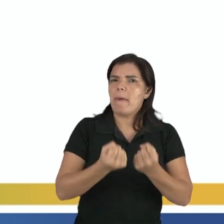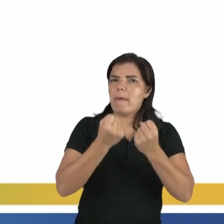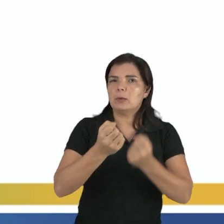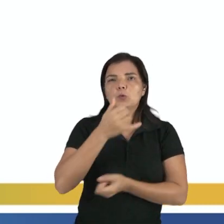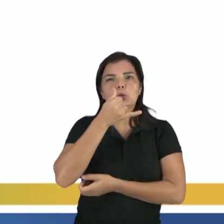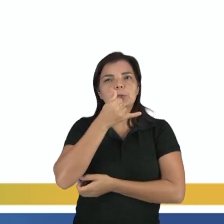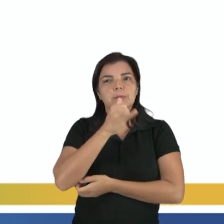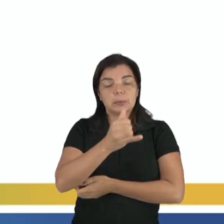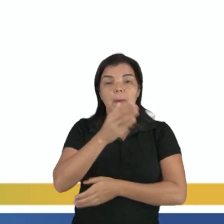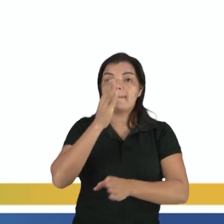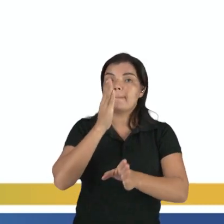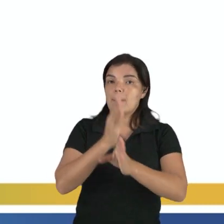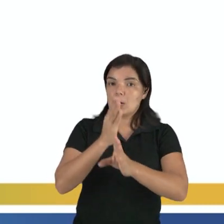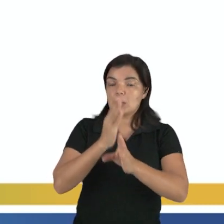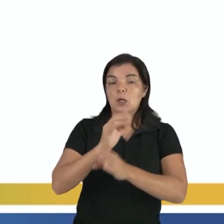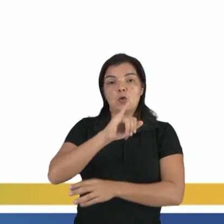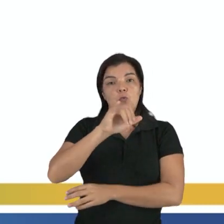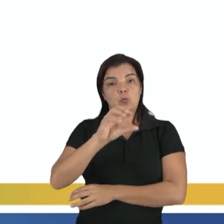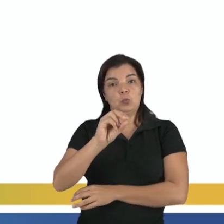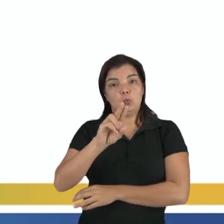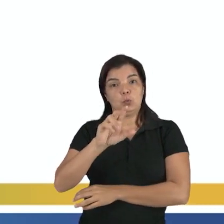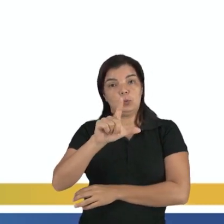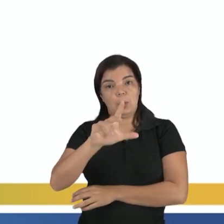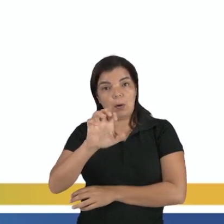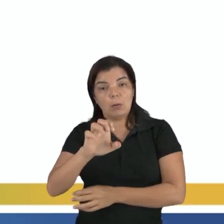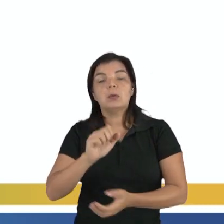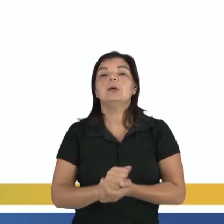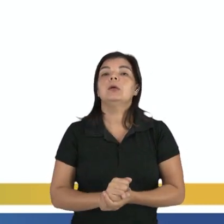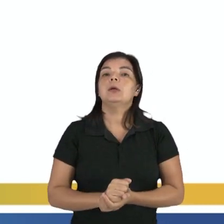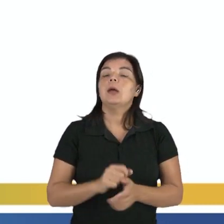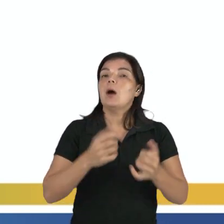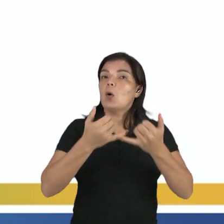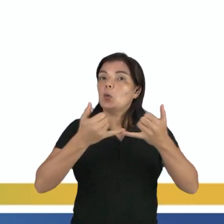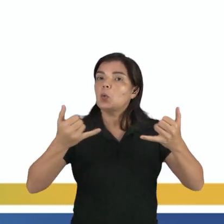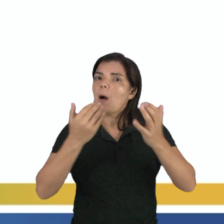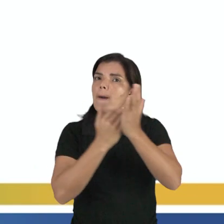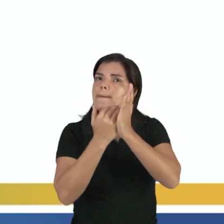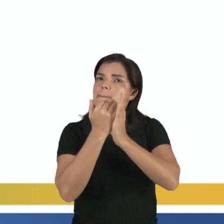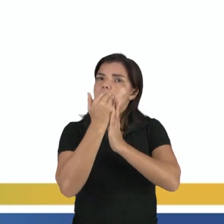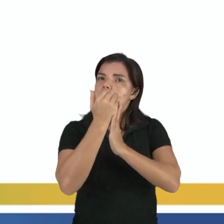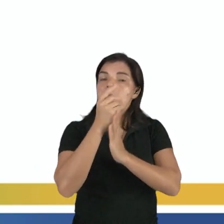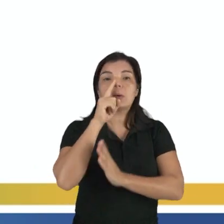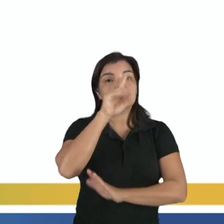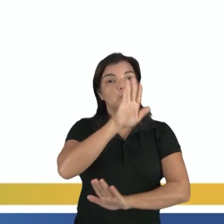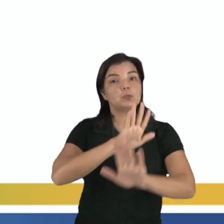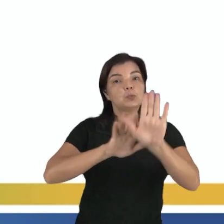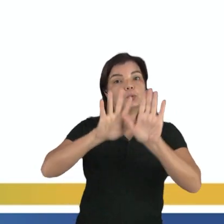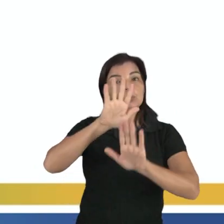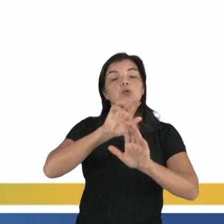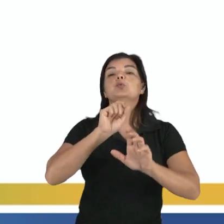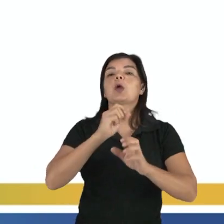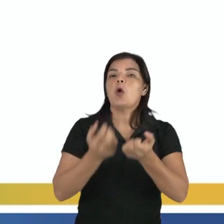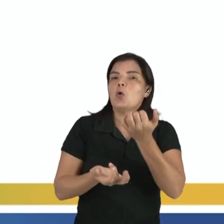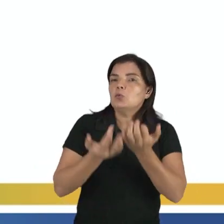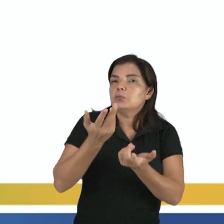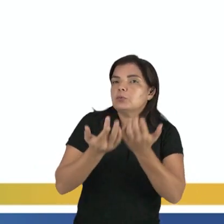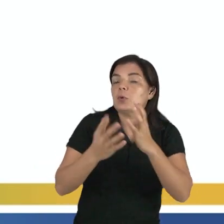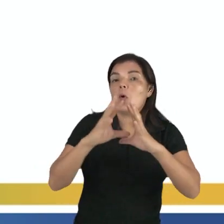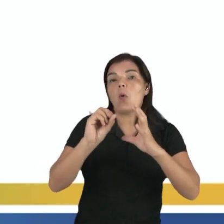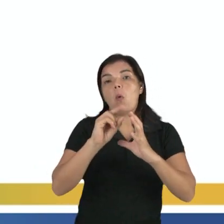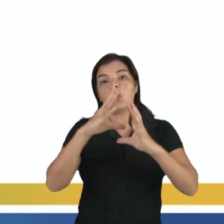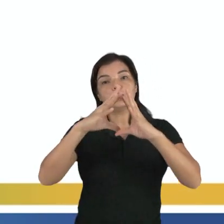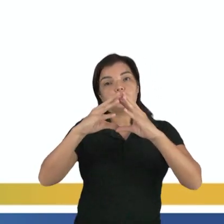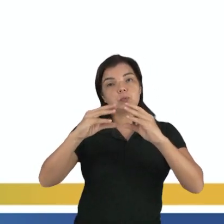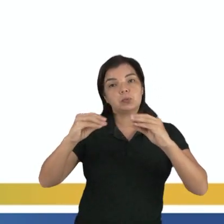né de corrente devido ao efeito jaule né ela vai correr aumentar né os riscos G1 centro saúde